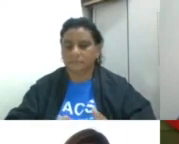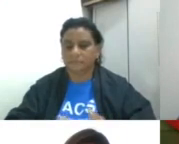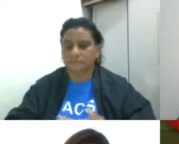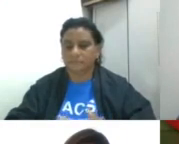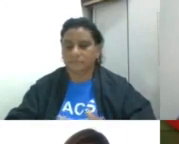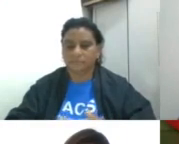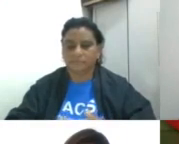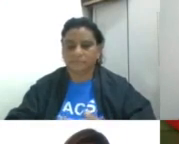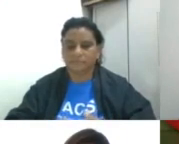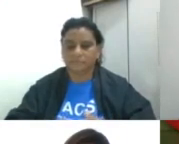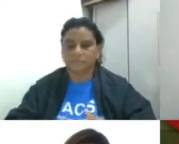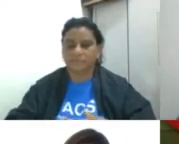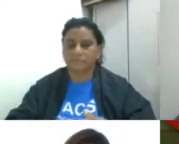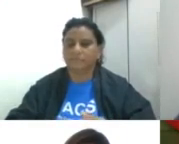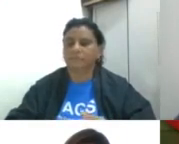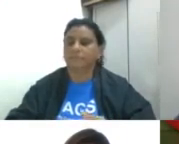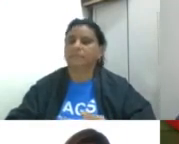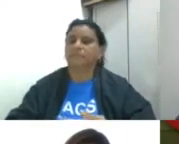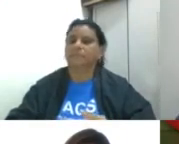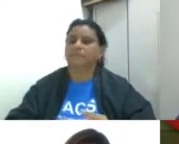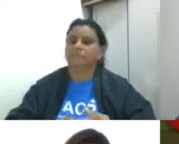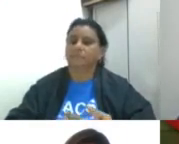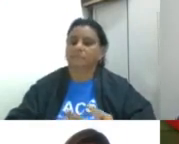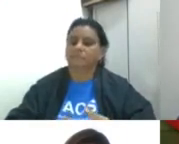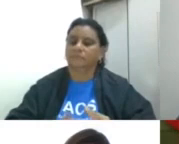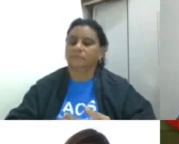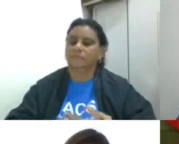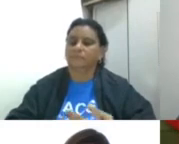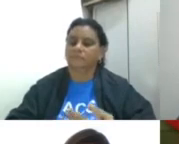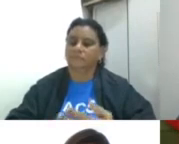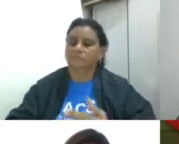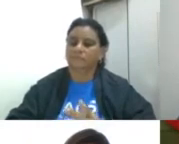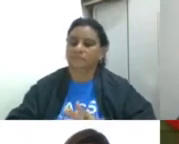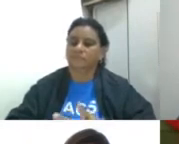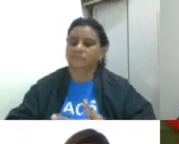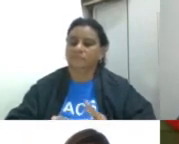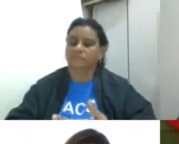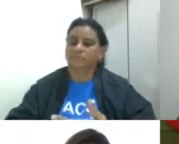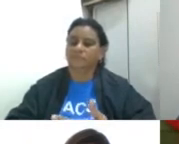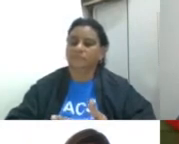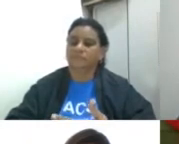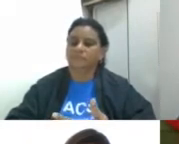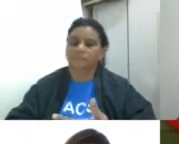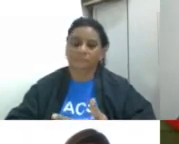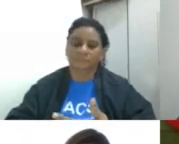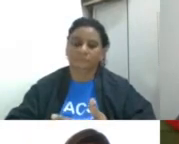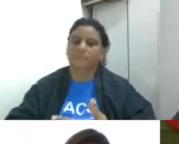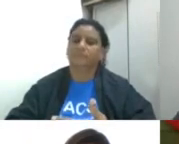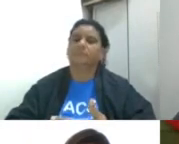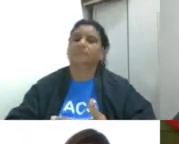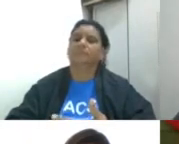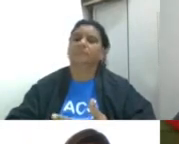então toda vez que for organizar a estratégia de buscativa a gente precisa oferecer esse método de forma rápida e prática em momento oportuno para esse paciente